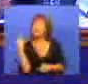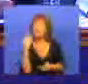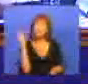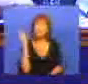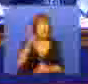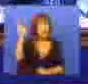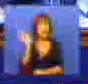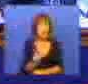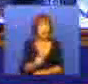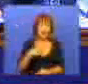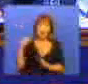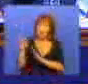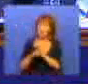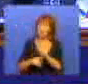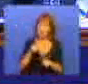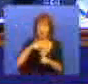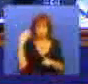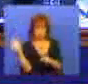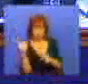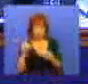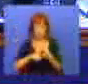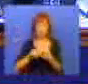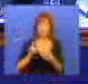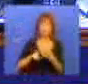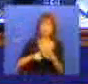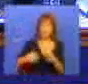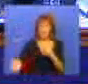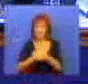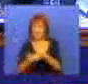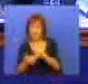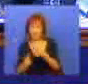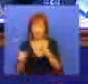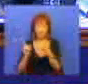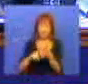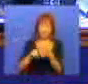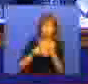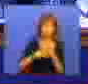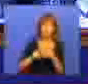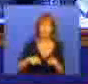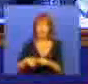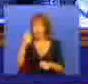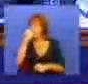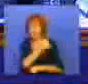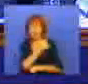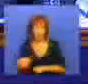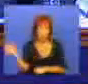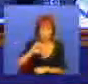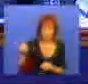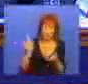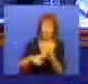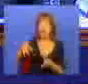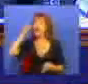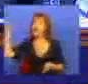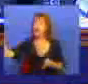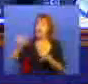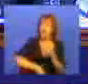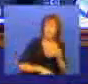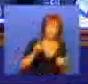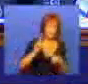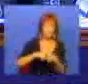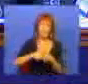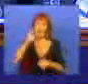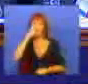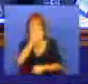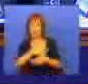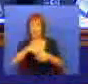jovens. O programa é para jovens, é para idosos, é para sem-abrigo, é para imigrantes, é